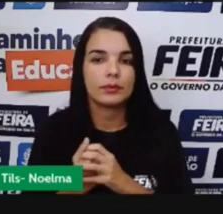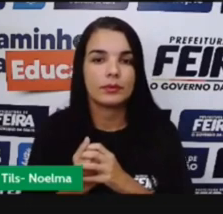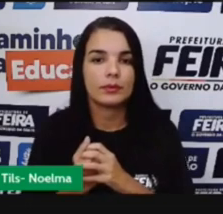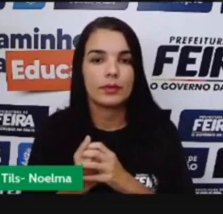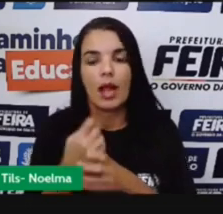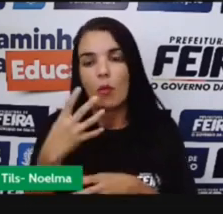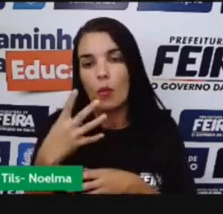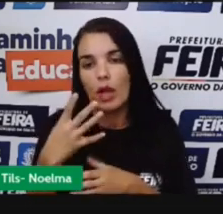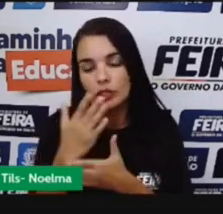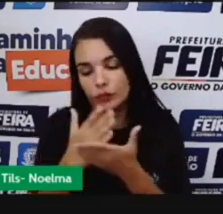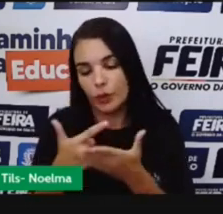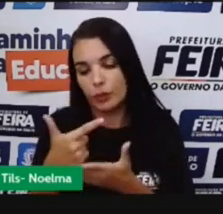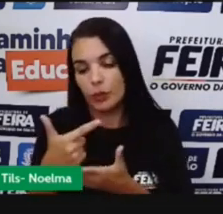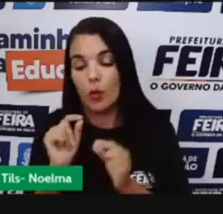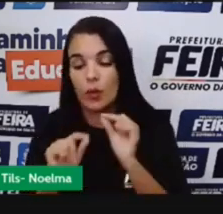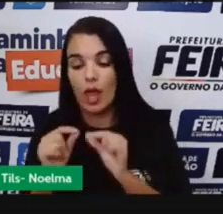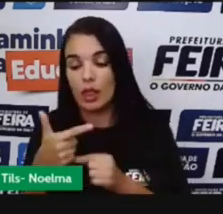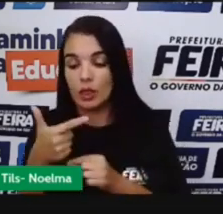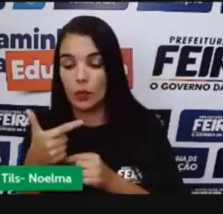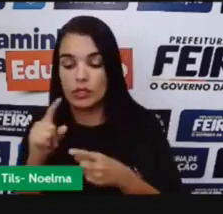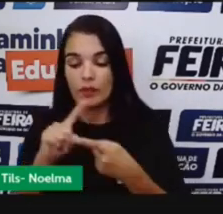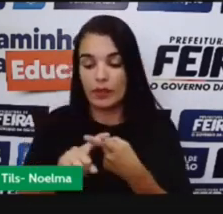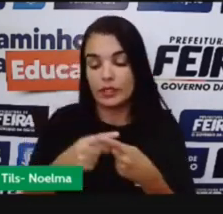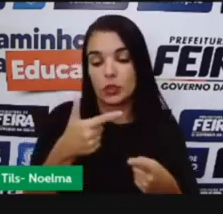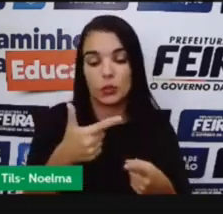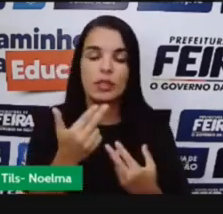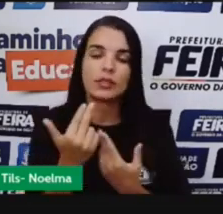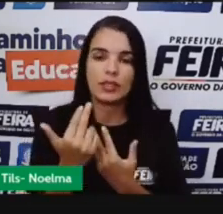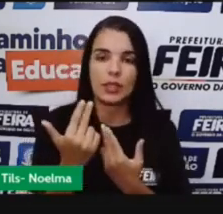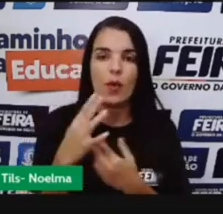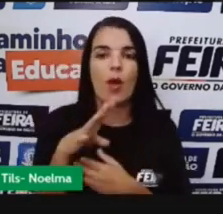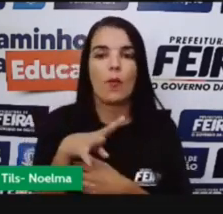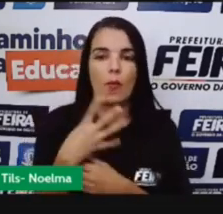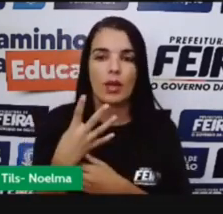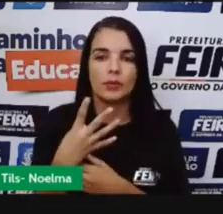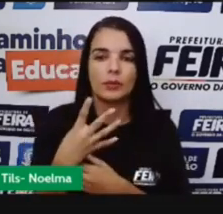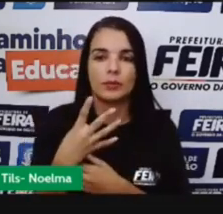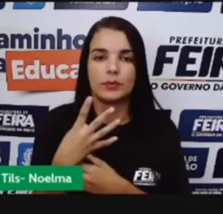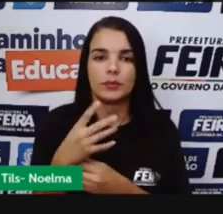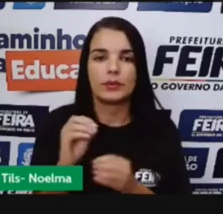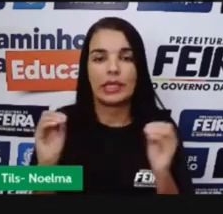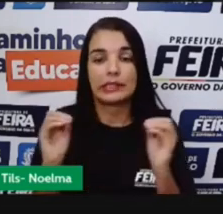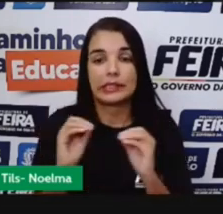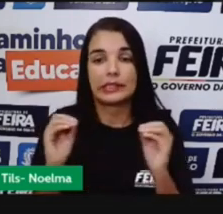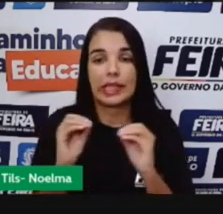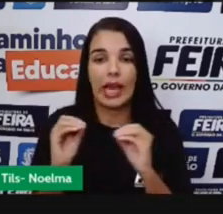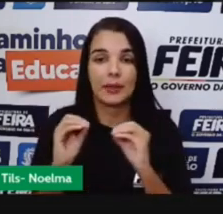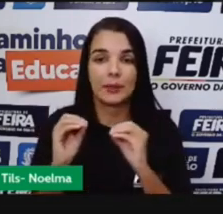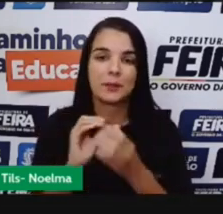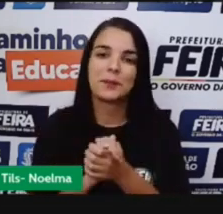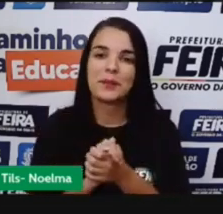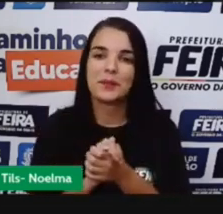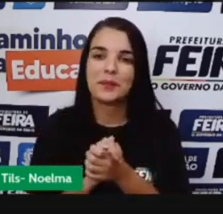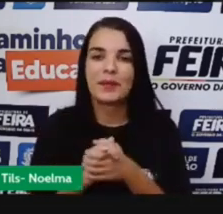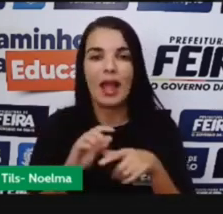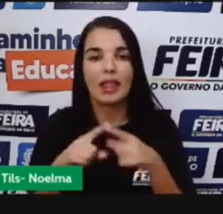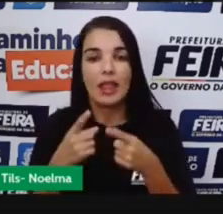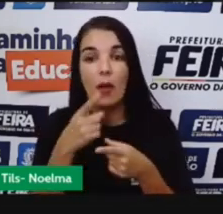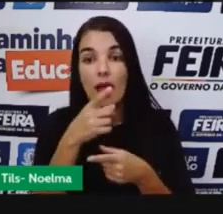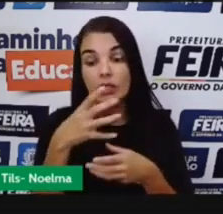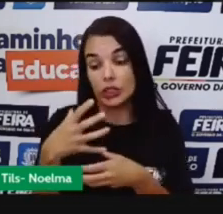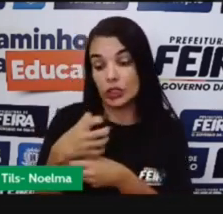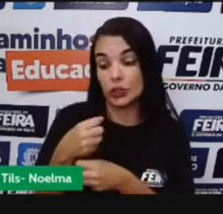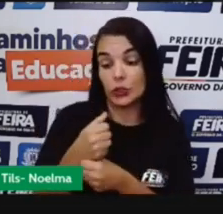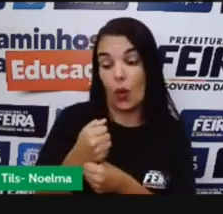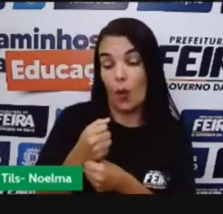2, 2. Por quê? Porque 2 vezes 2 era 4. Para 4, nada. Neste caso, nós